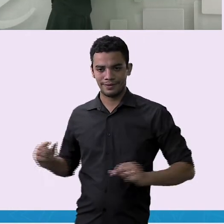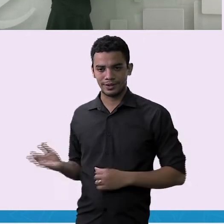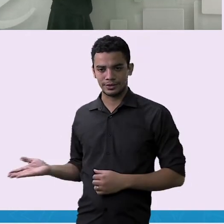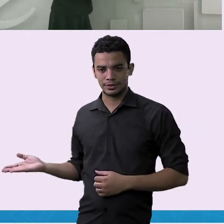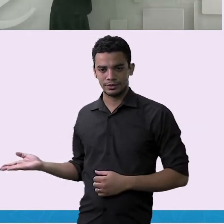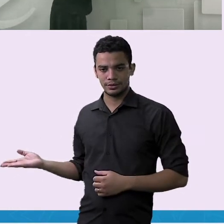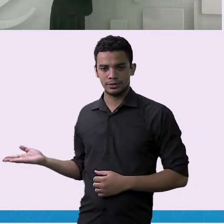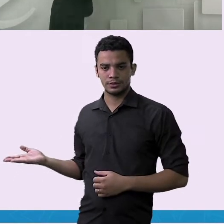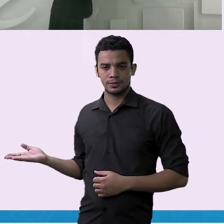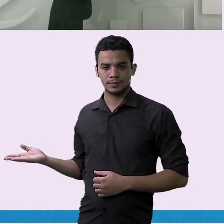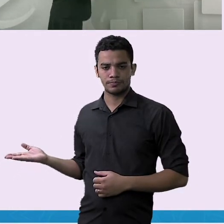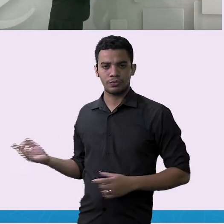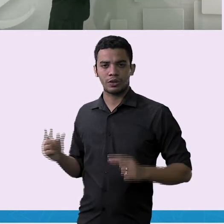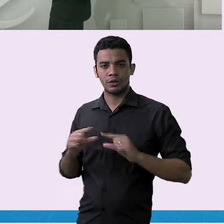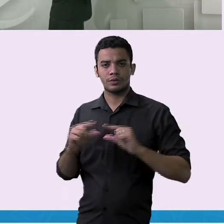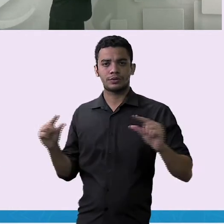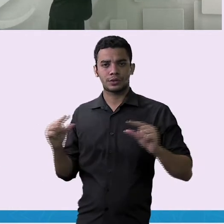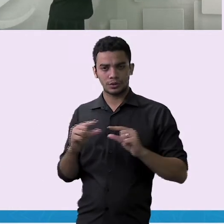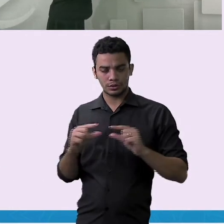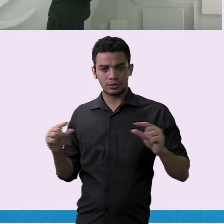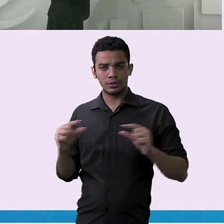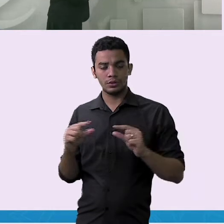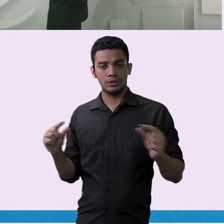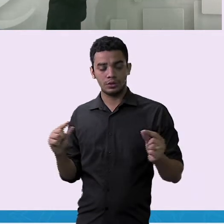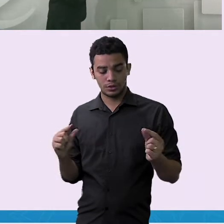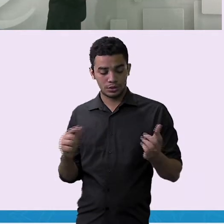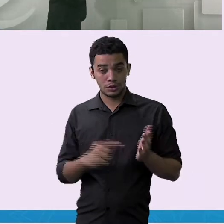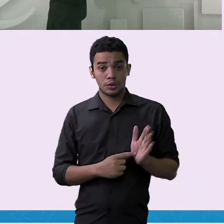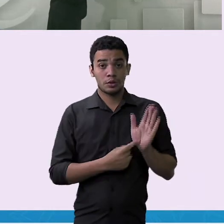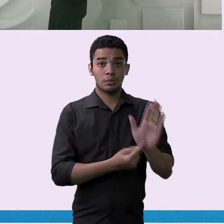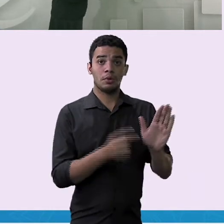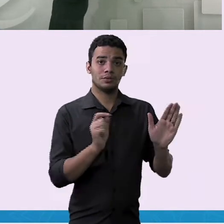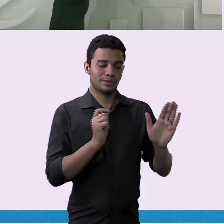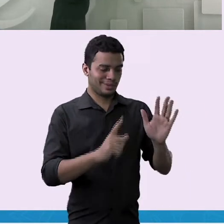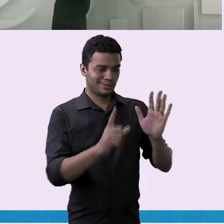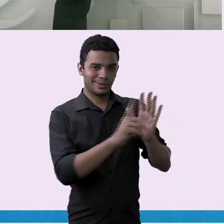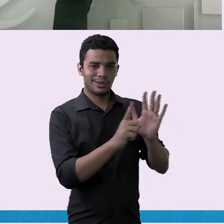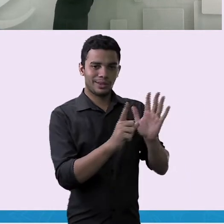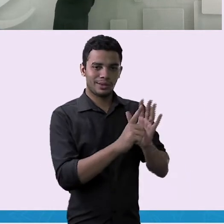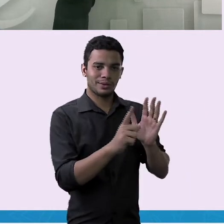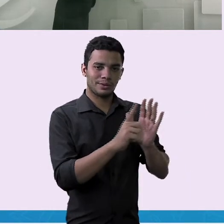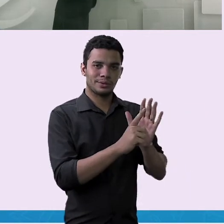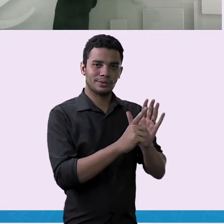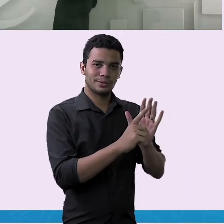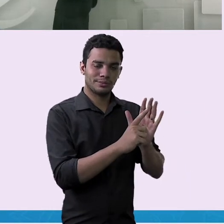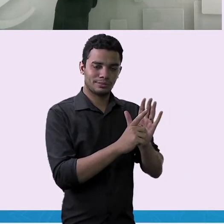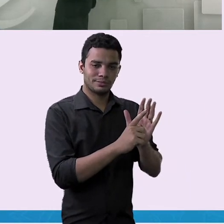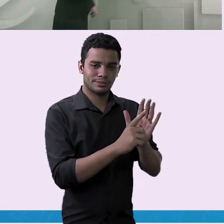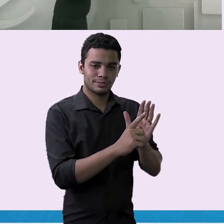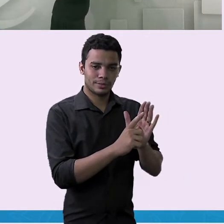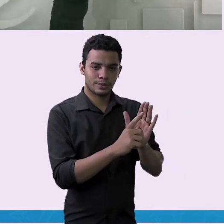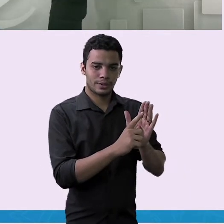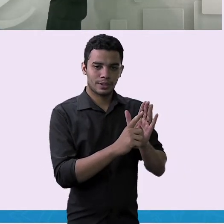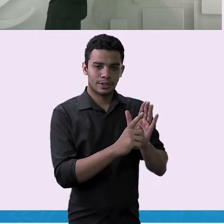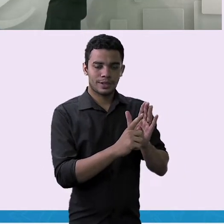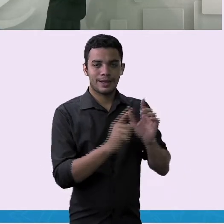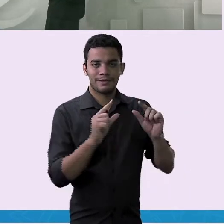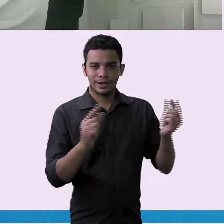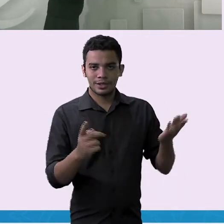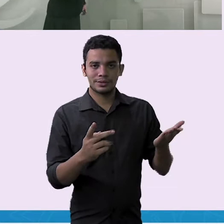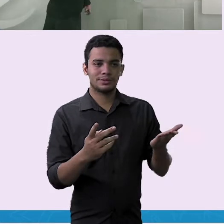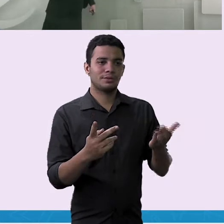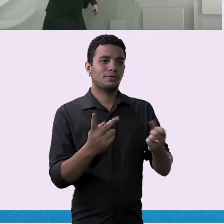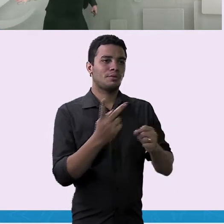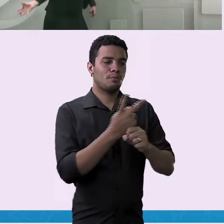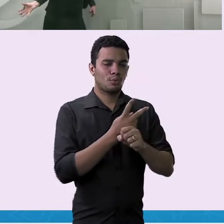A frase que vai, né, representar essa loja, buscando o melhor para o homem do campo, e tem